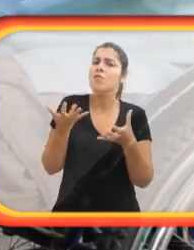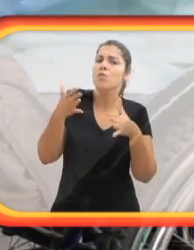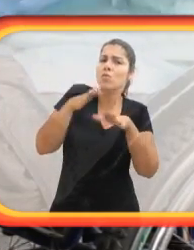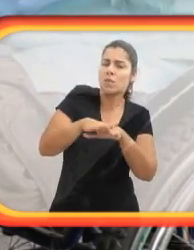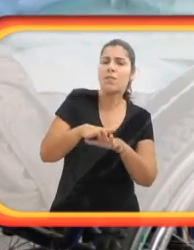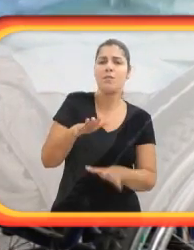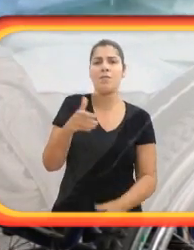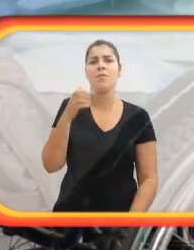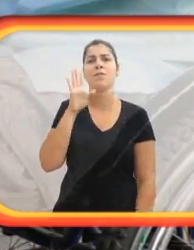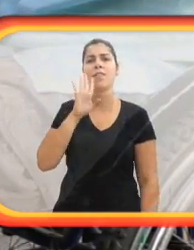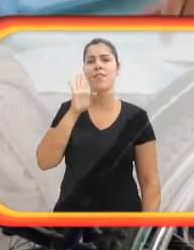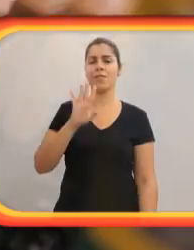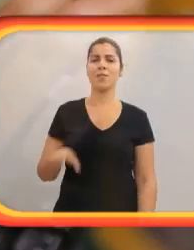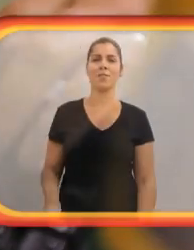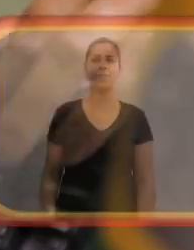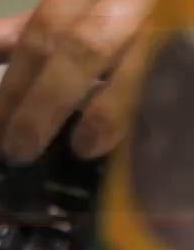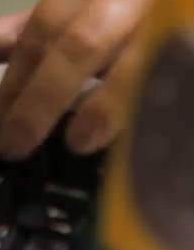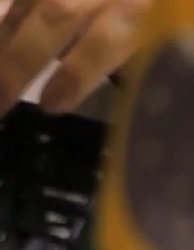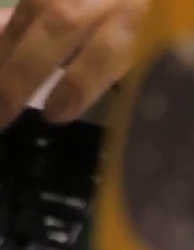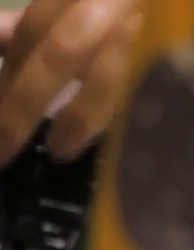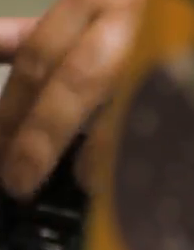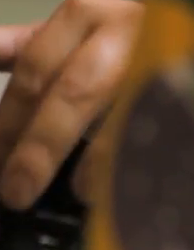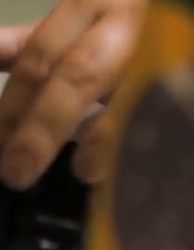inclusão. E valeu, até a próxima.